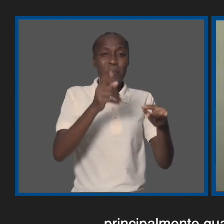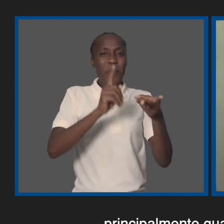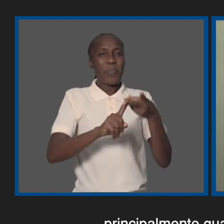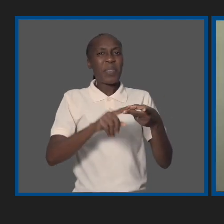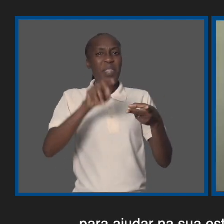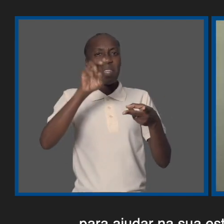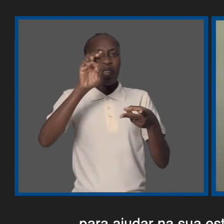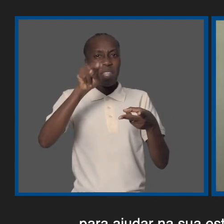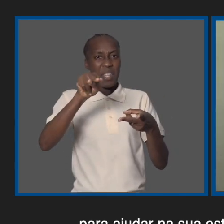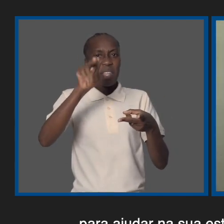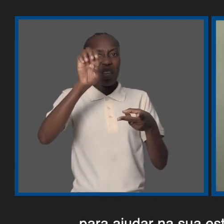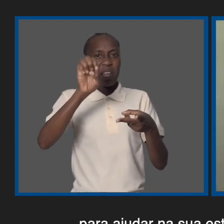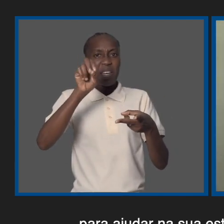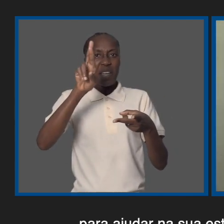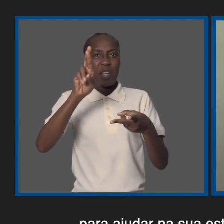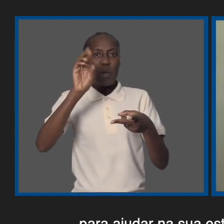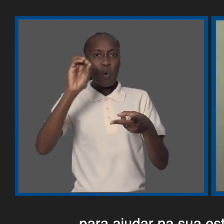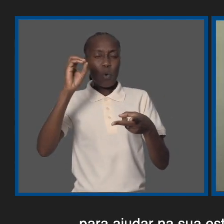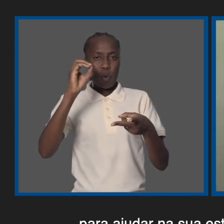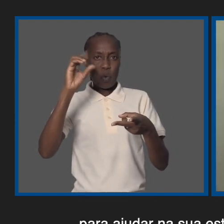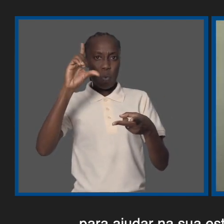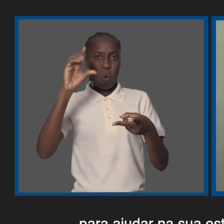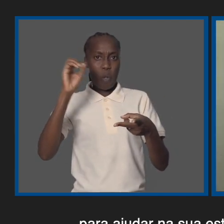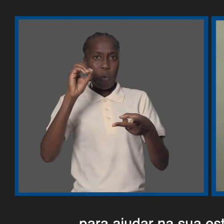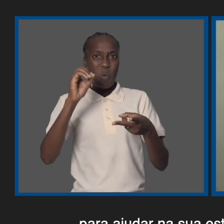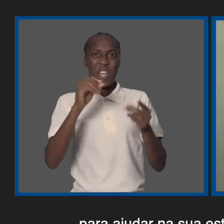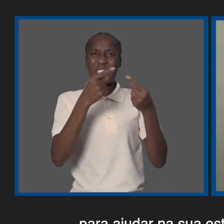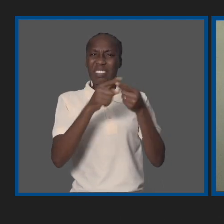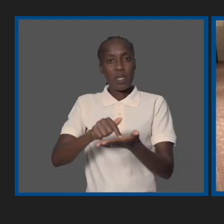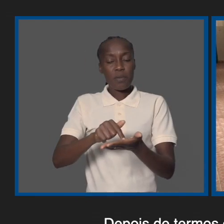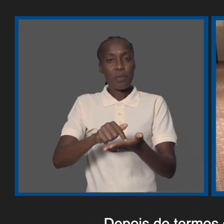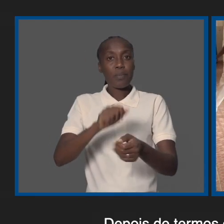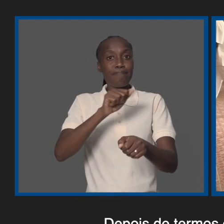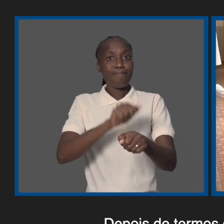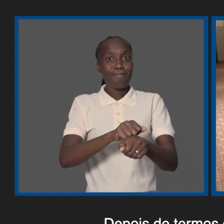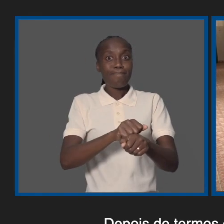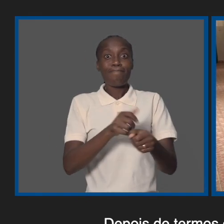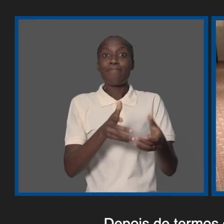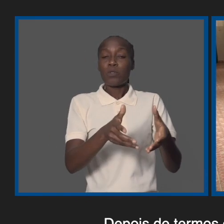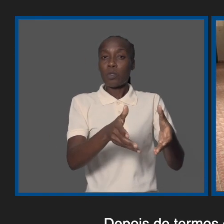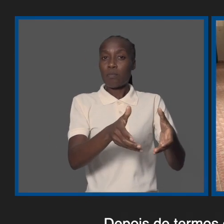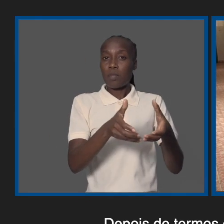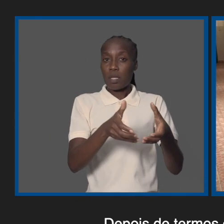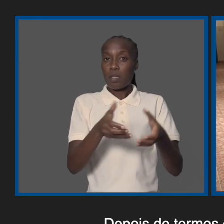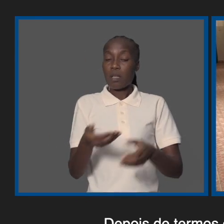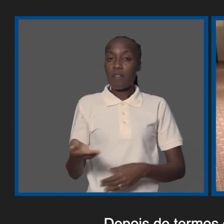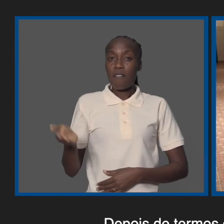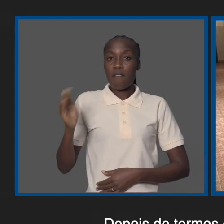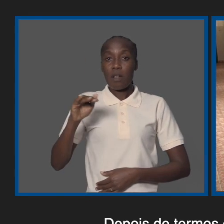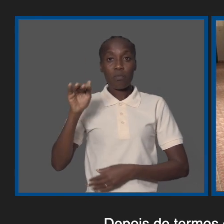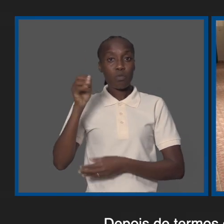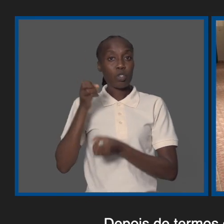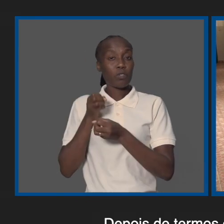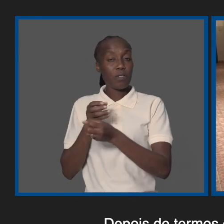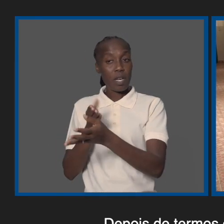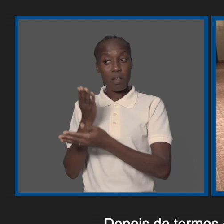alguns aparelhos para ajudar naquilo que é a sua estabilização ao nível das enfermarias. Depois de termos ouvido como é que funciona